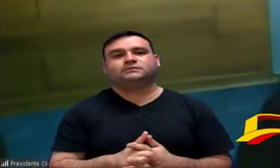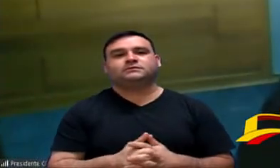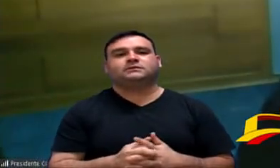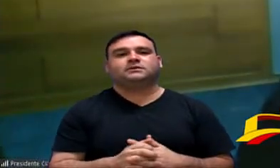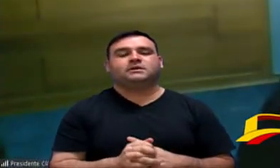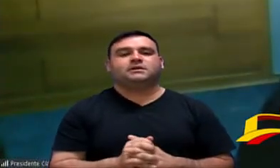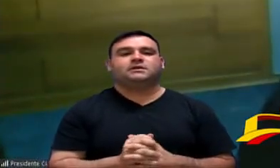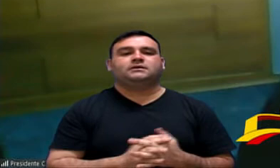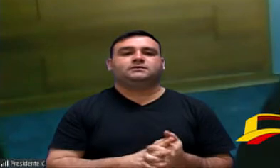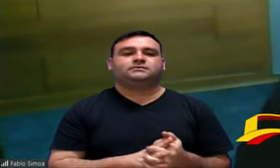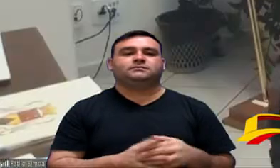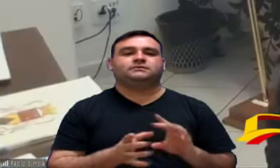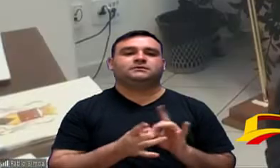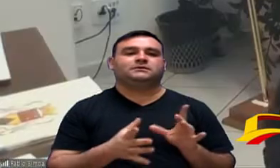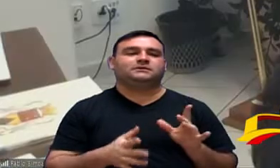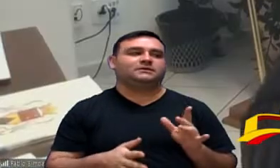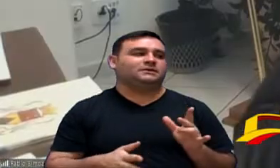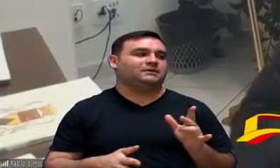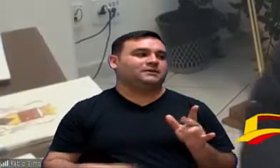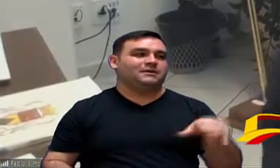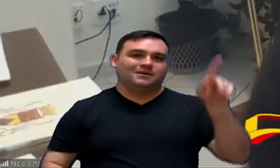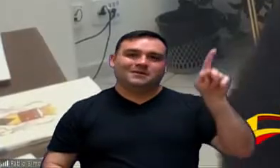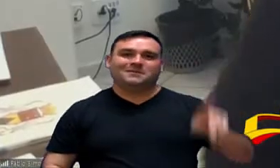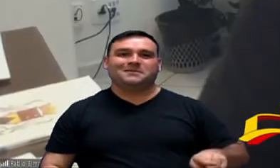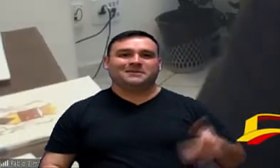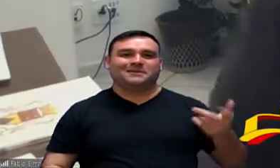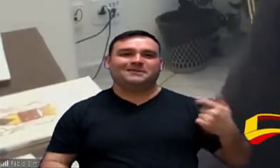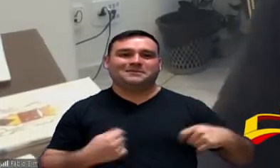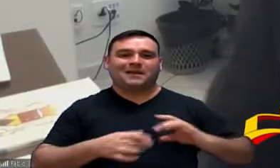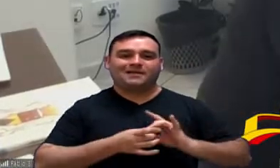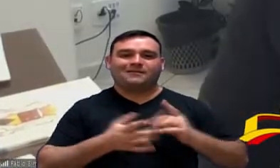Pronto, está liberado. Aí é o que o presidente tem que liberar aí.